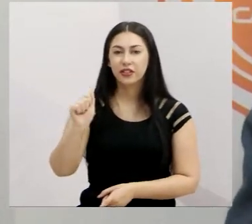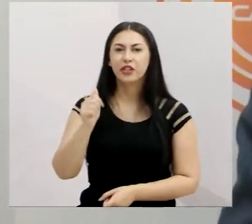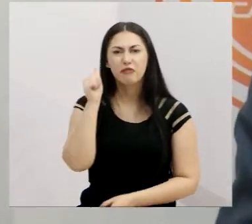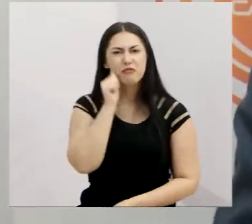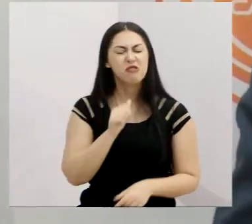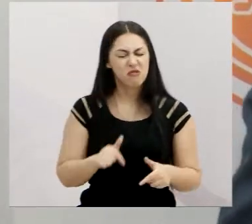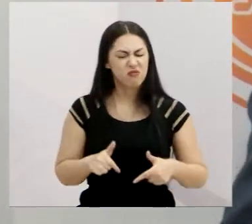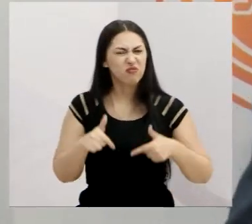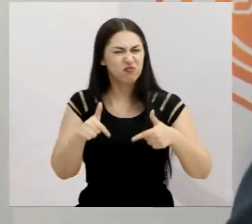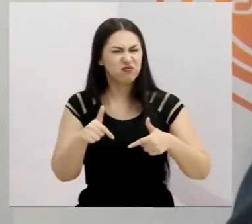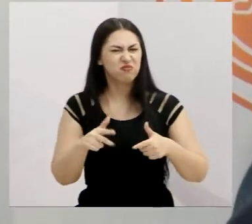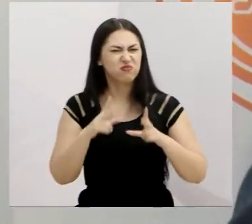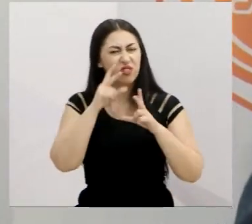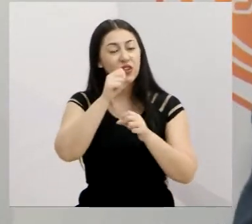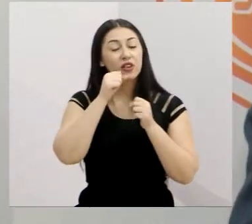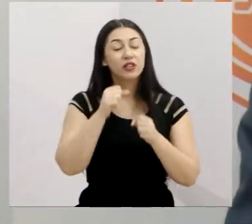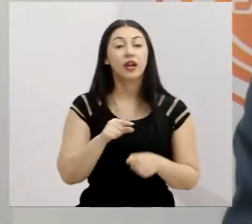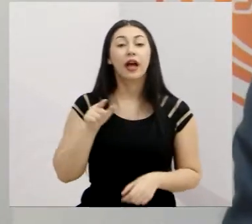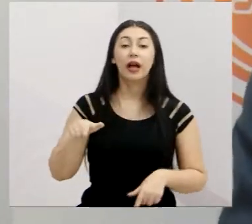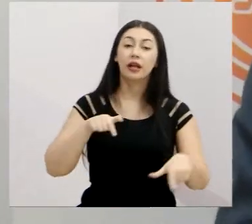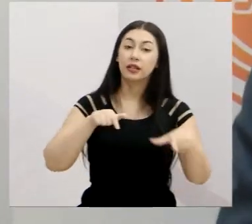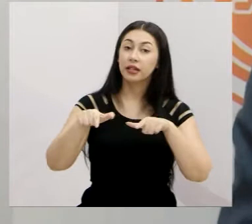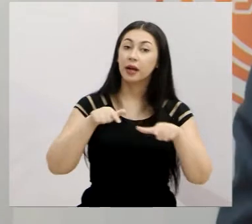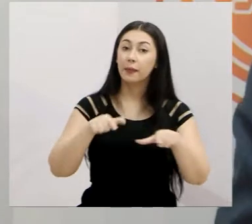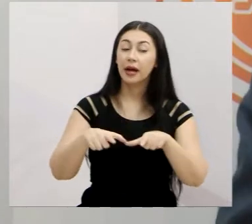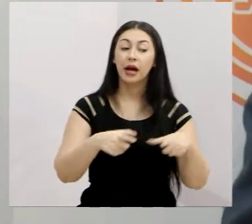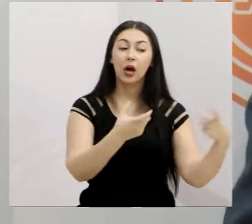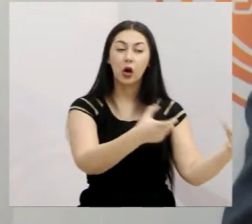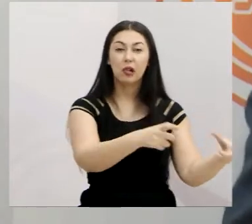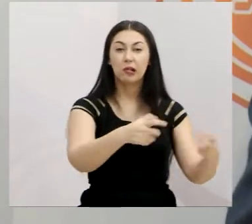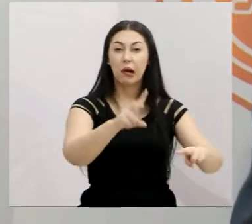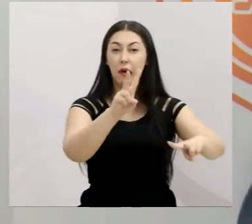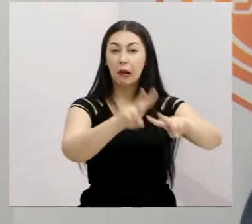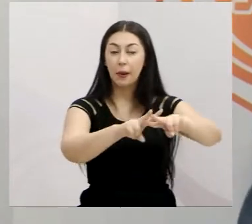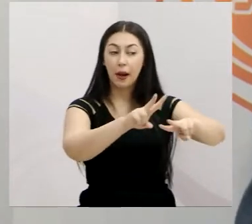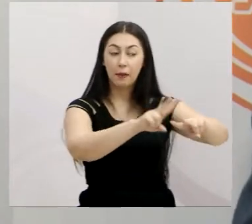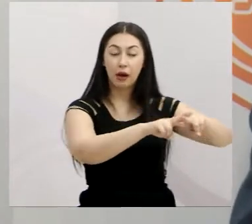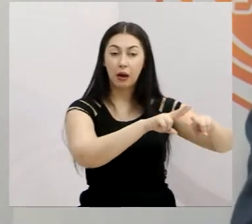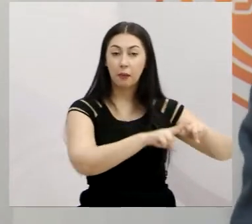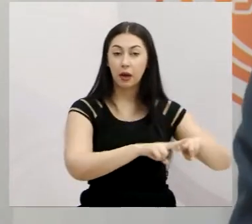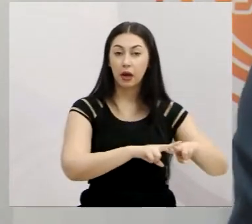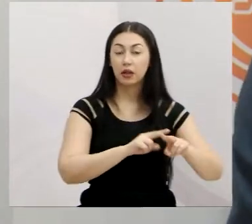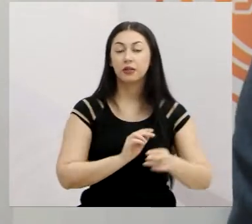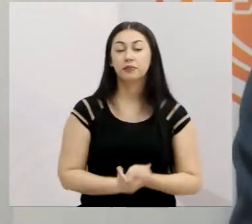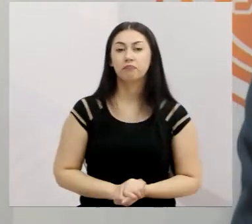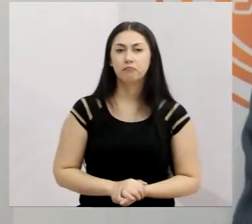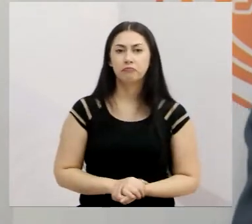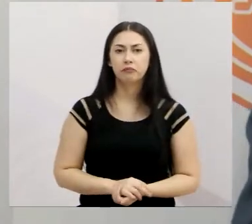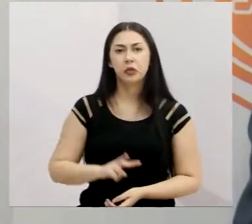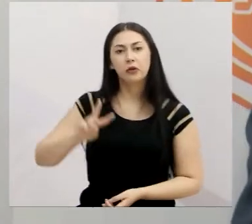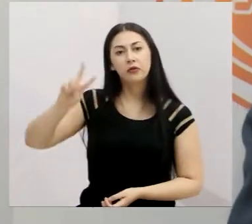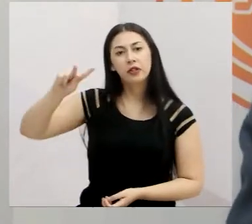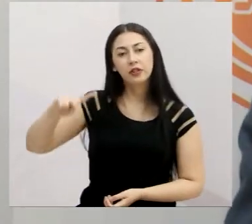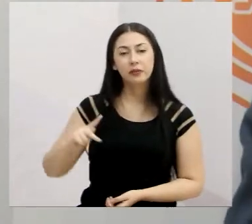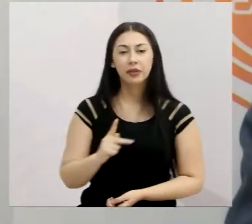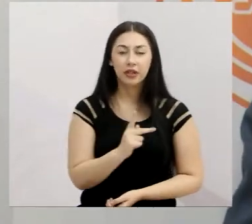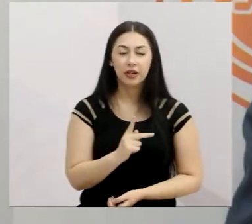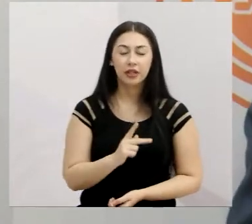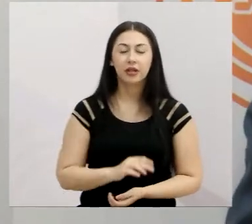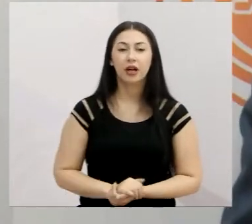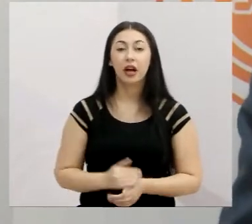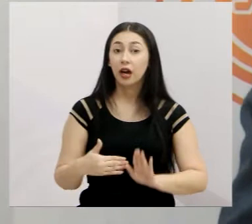aguerrida ela faz trabalho nos presídios do Vale do Paraíba dando assistência às mulheres